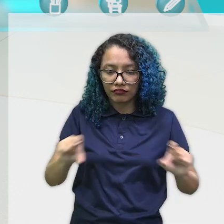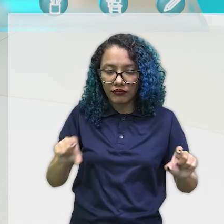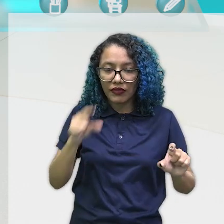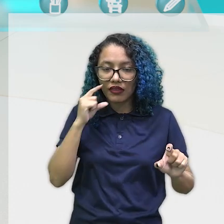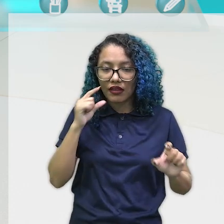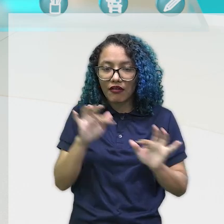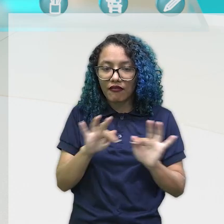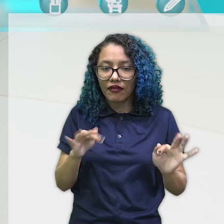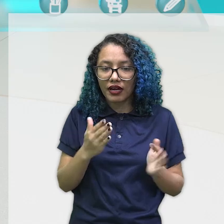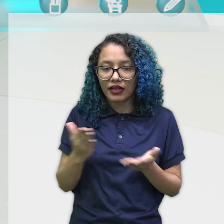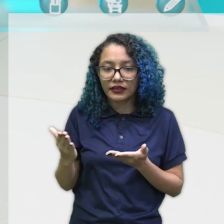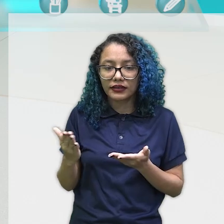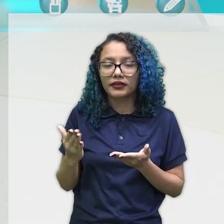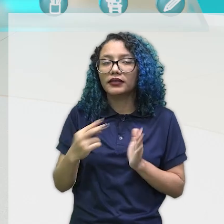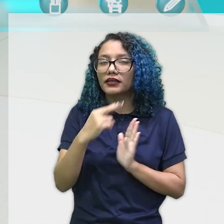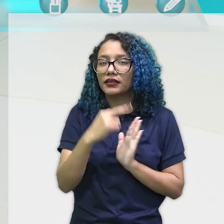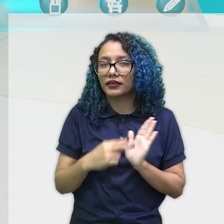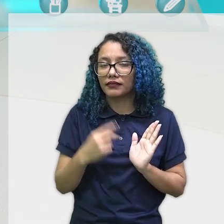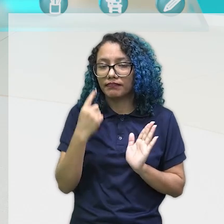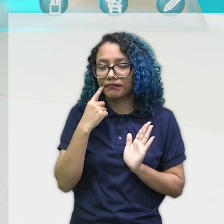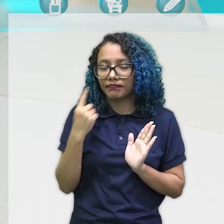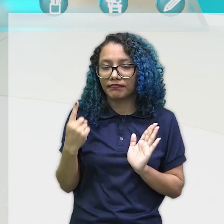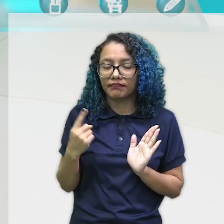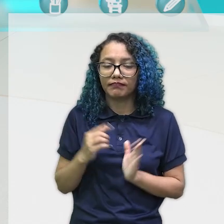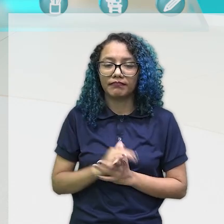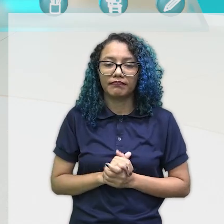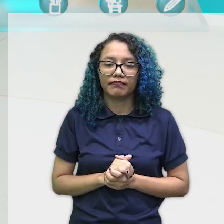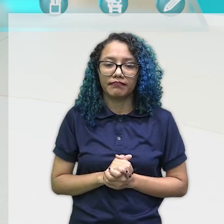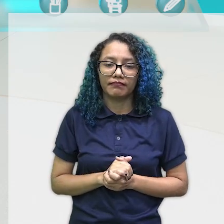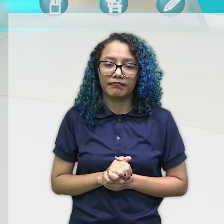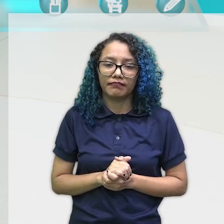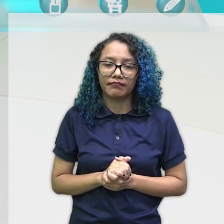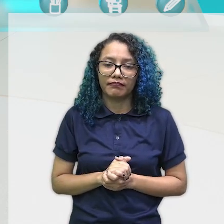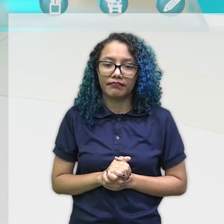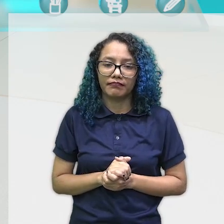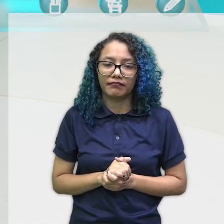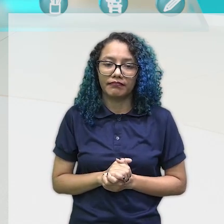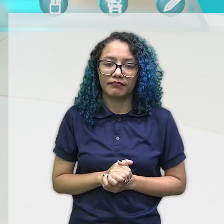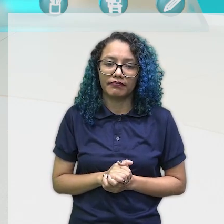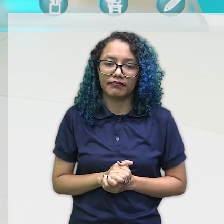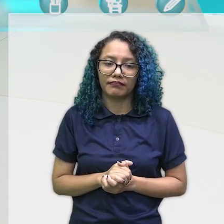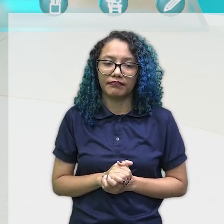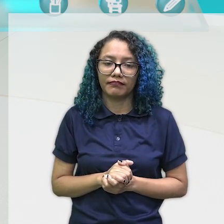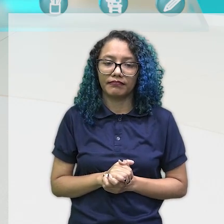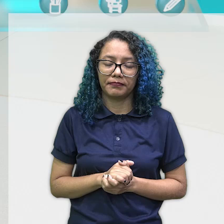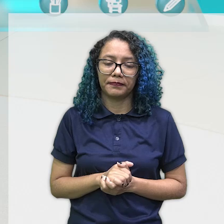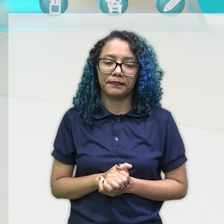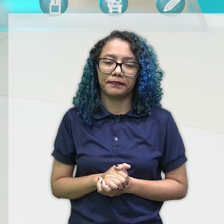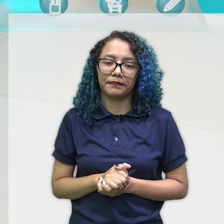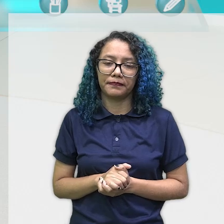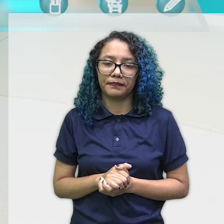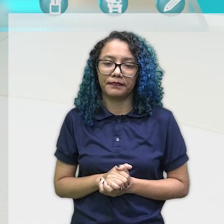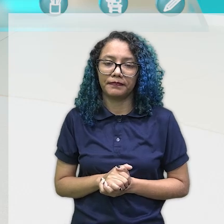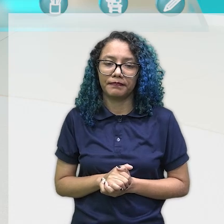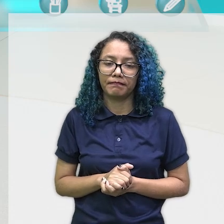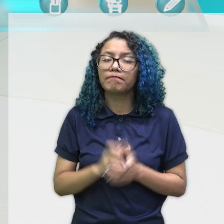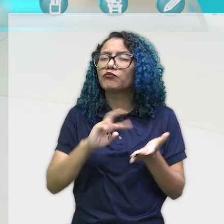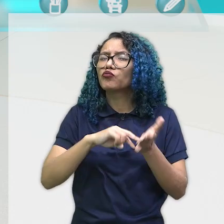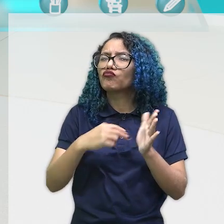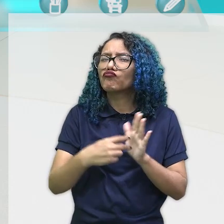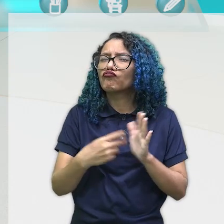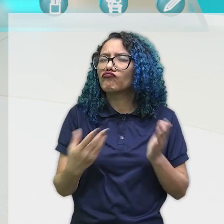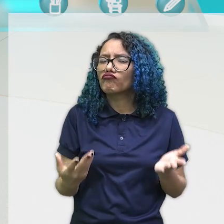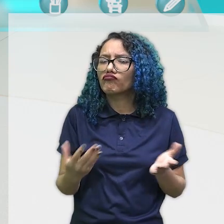was dancing. Potira was dancing. A Potira tá aqui, olha, de vermelha,